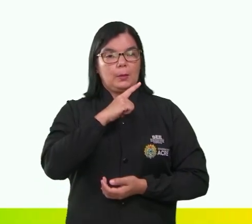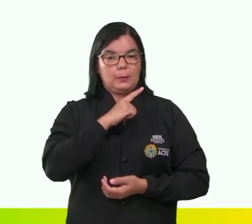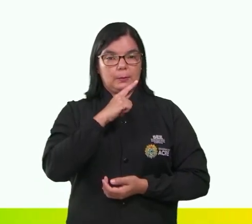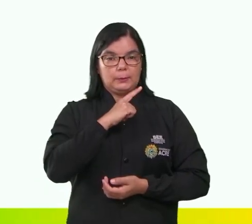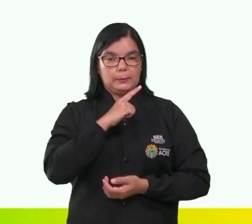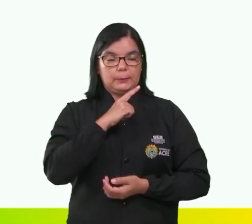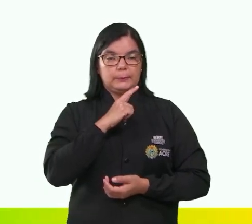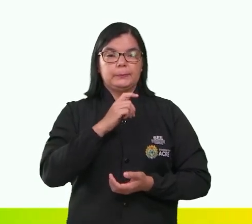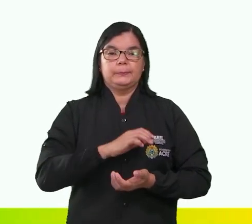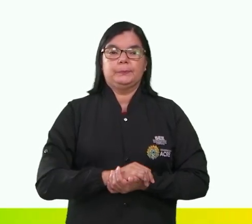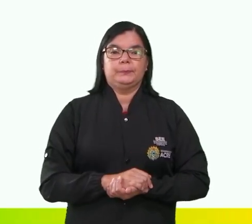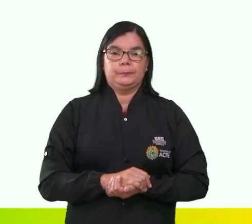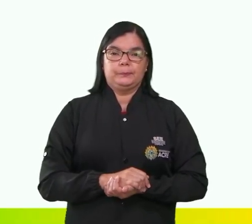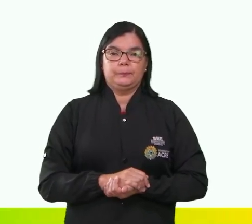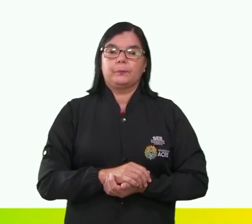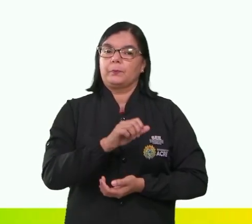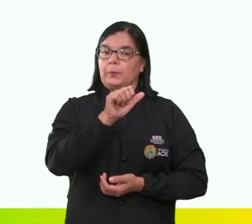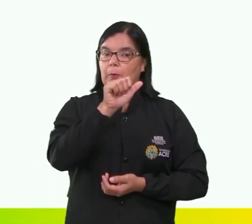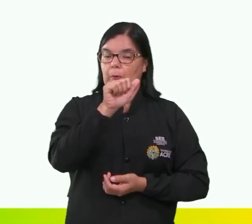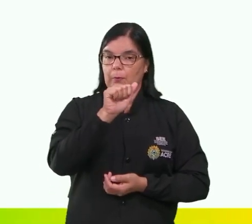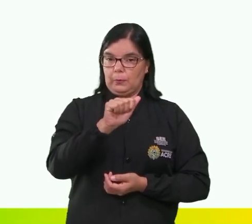temos que o A